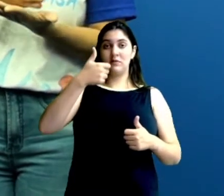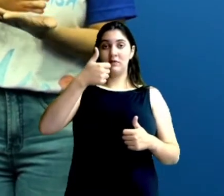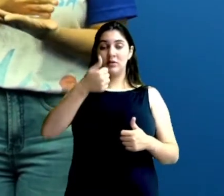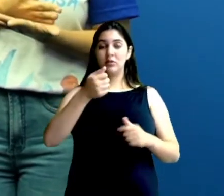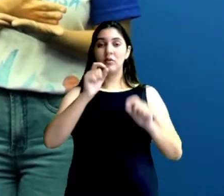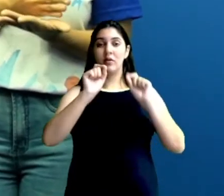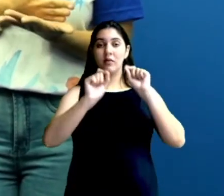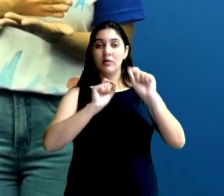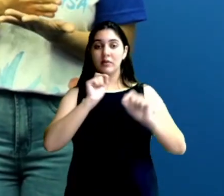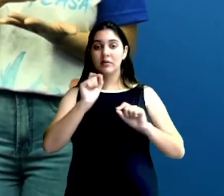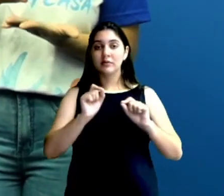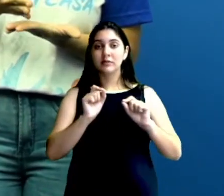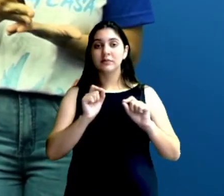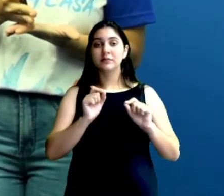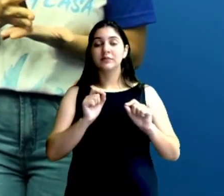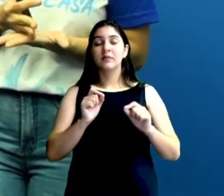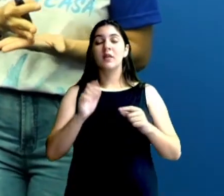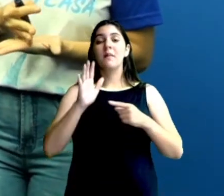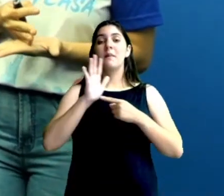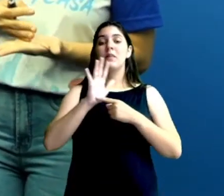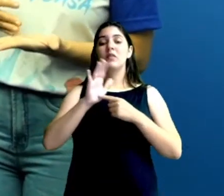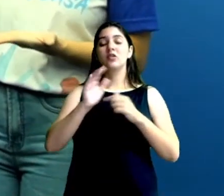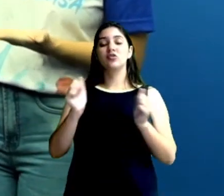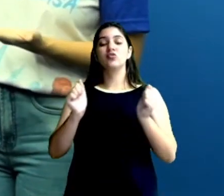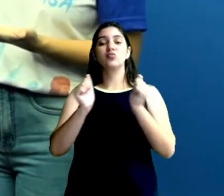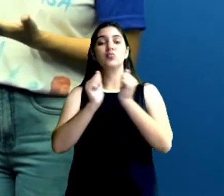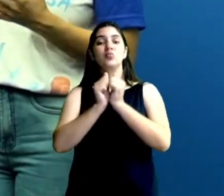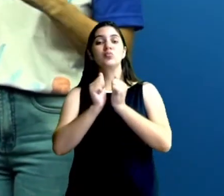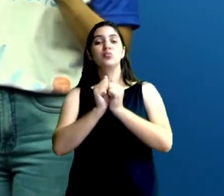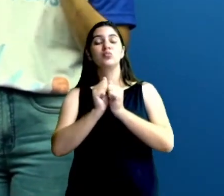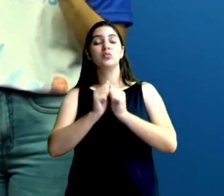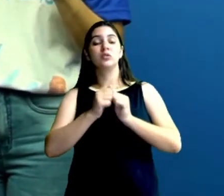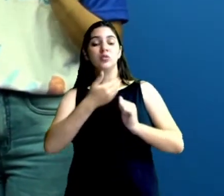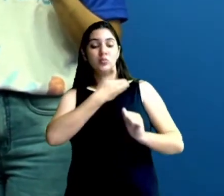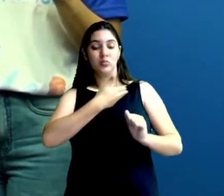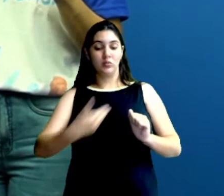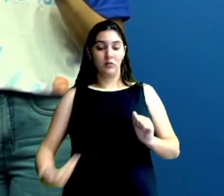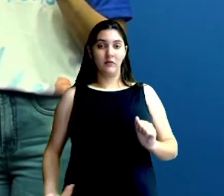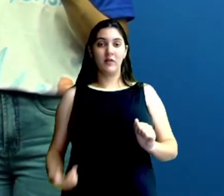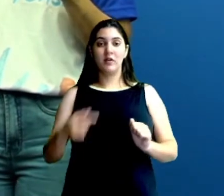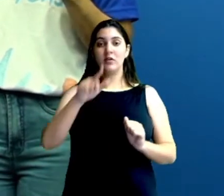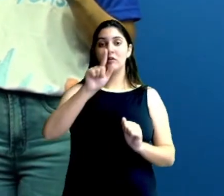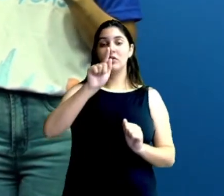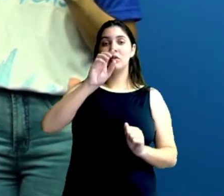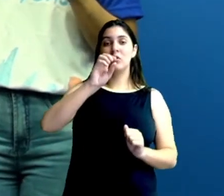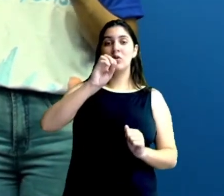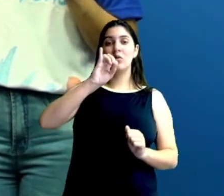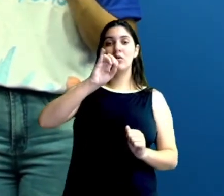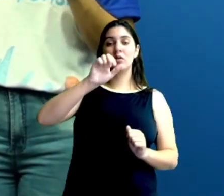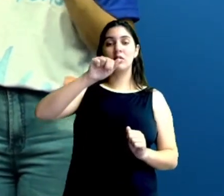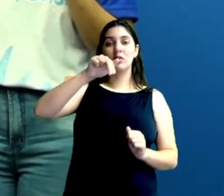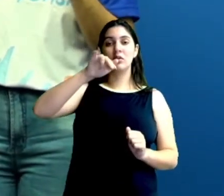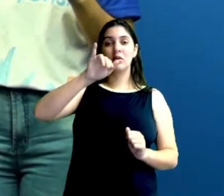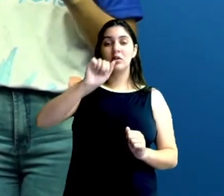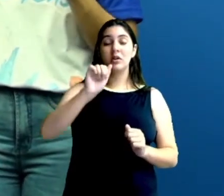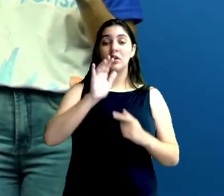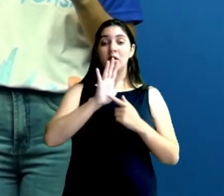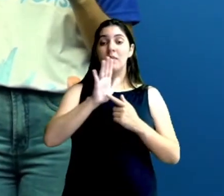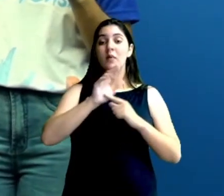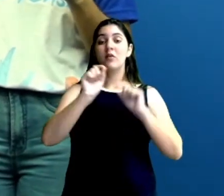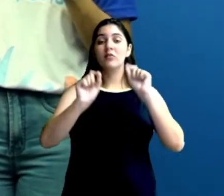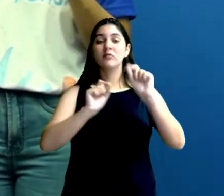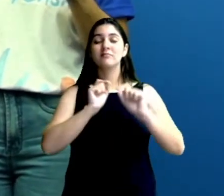Junta Governativa de Goiânia, que vai desencadear ali uma